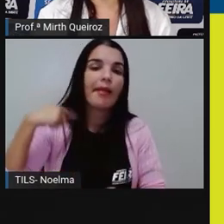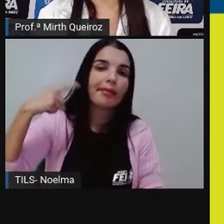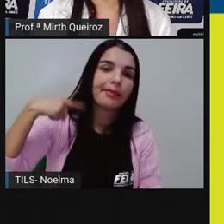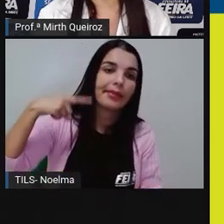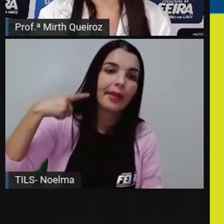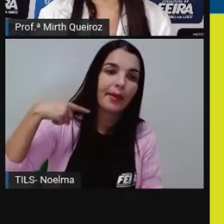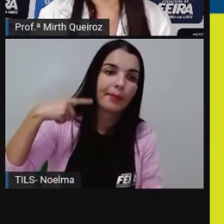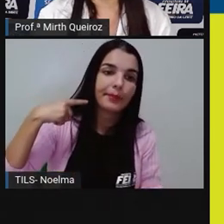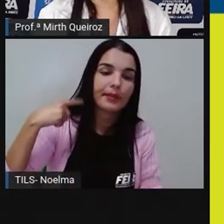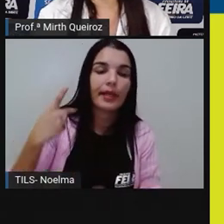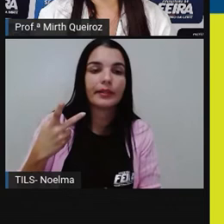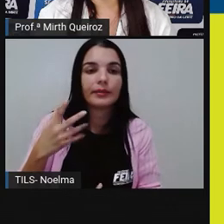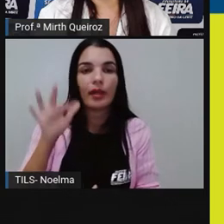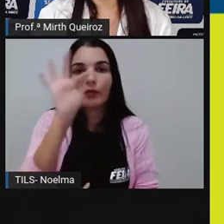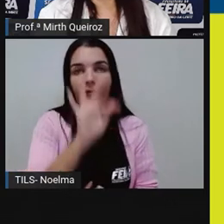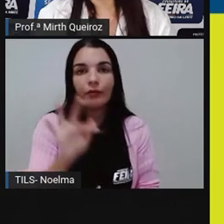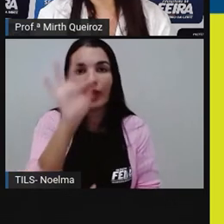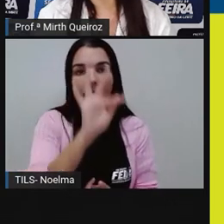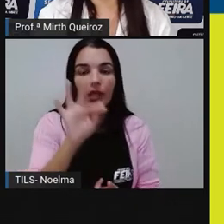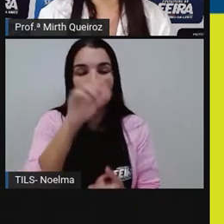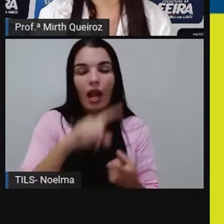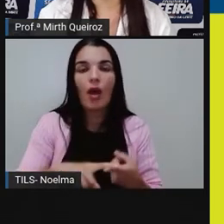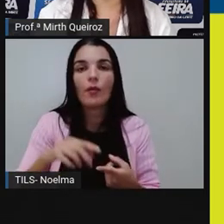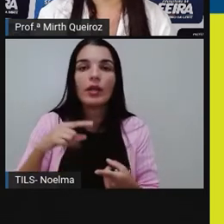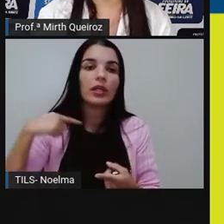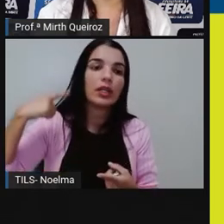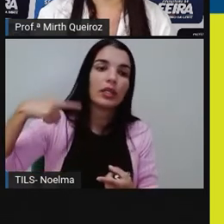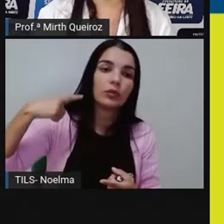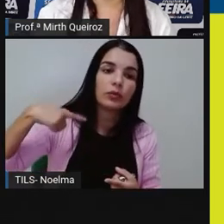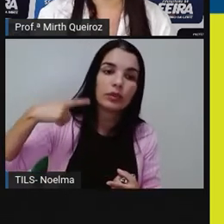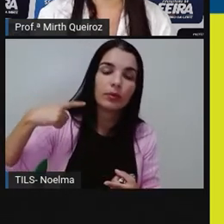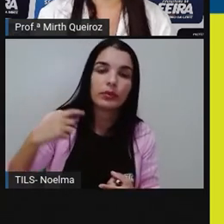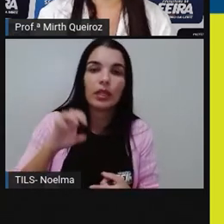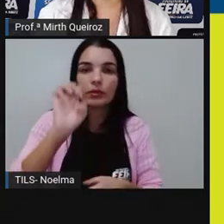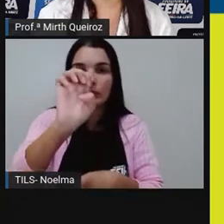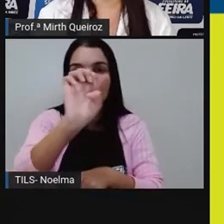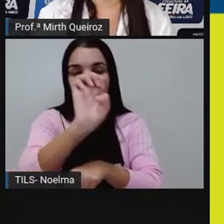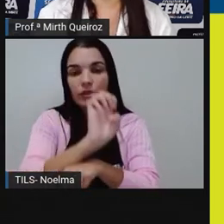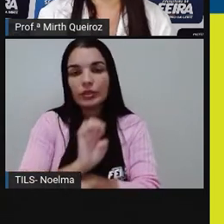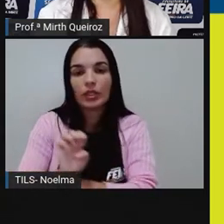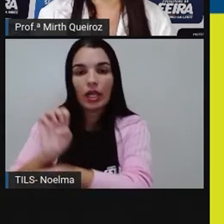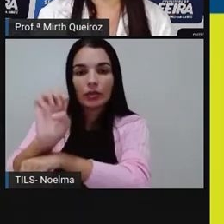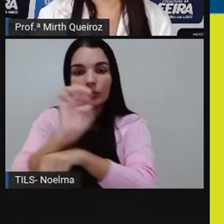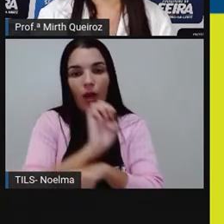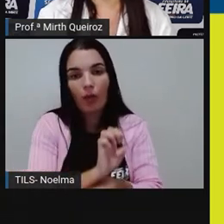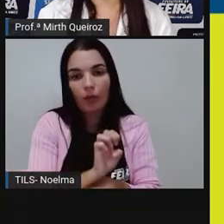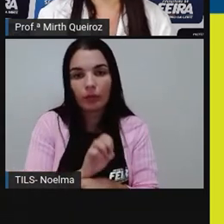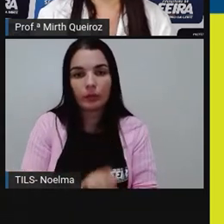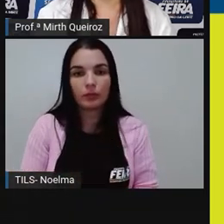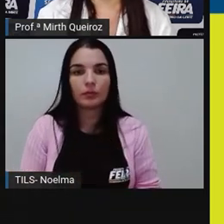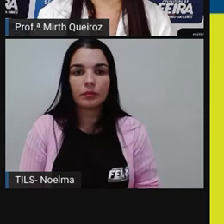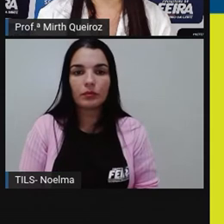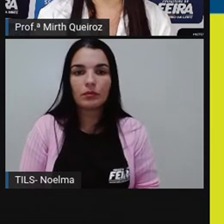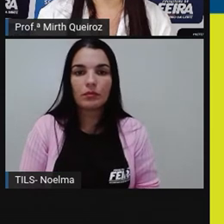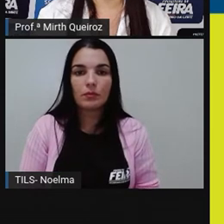A Câmara Legislativa, onde ou o Distrito Federal, né? No Distrito Federal, que seria quem?